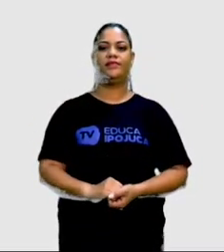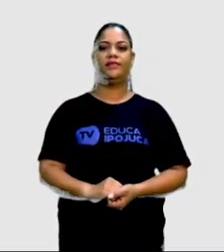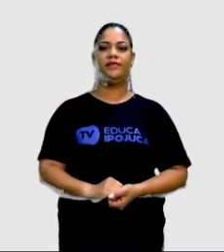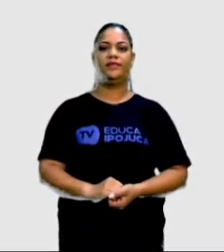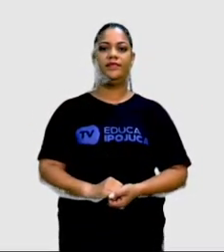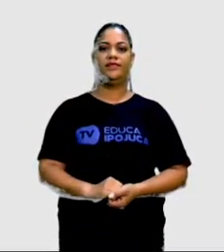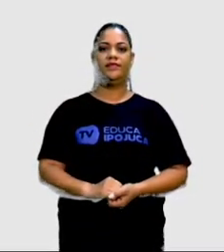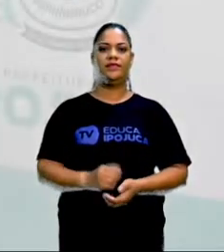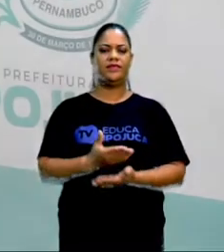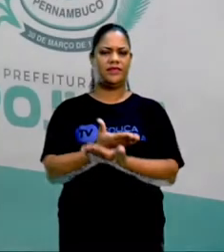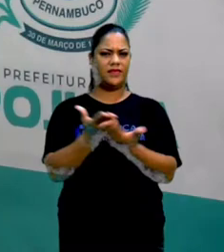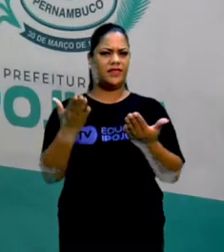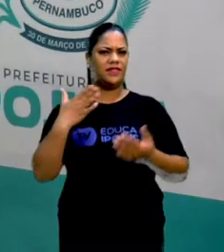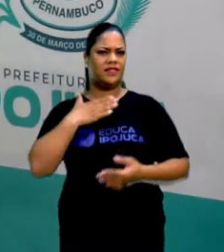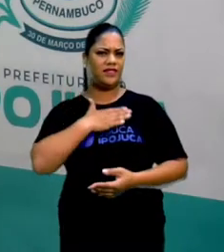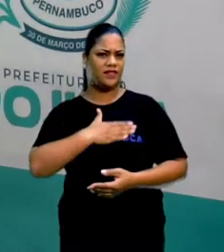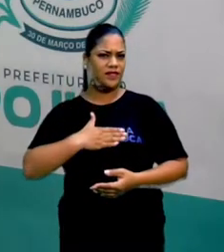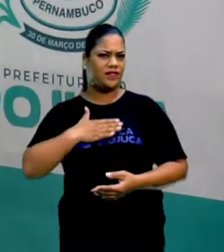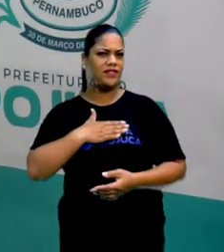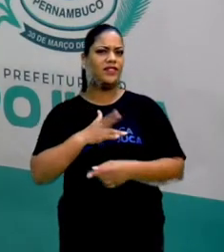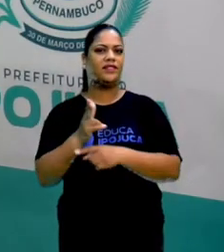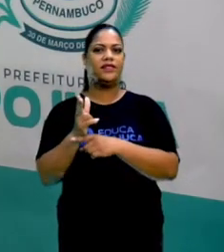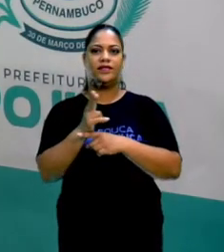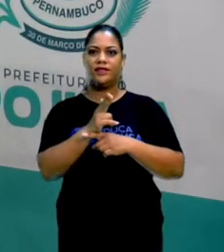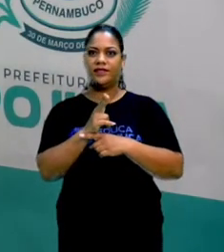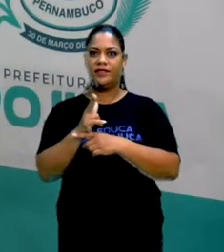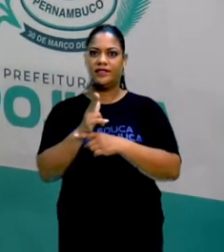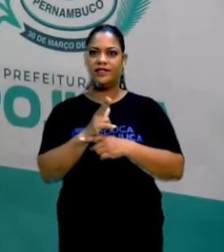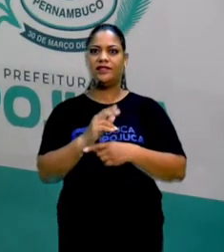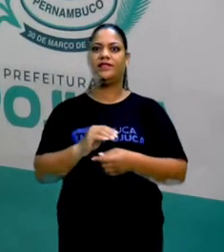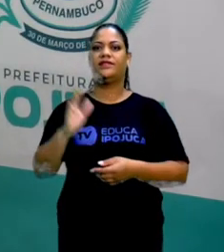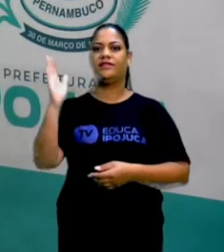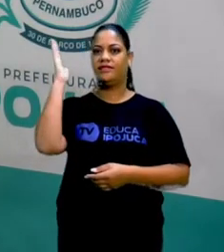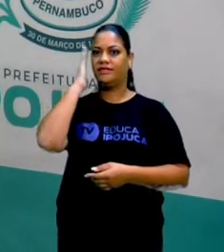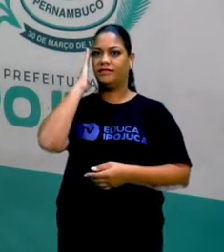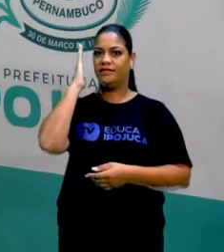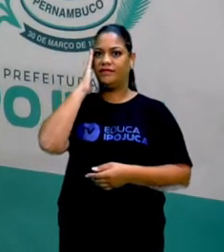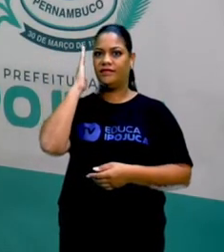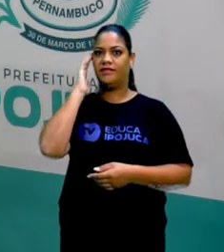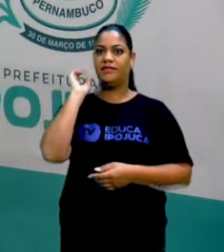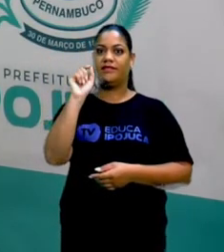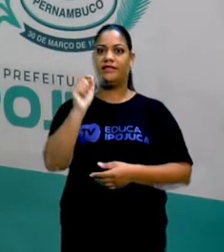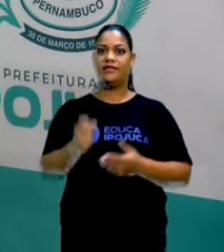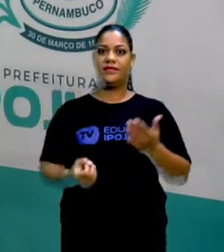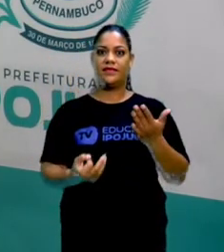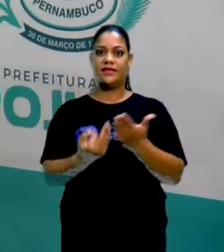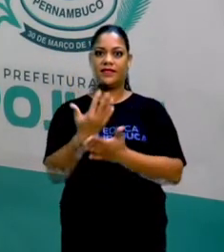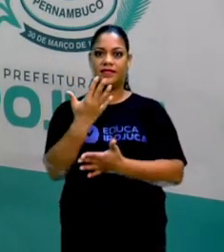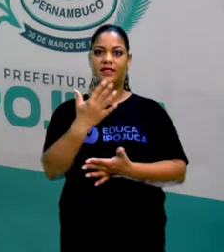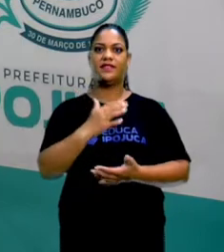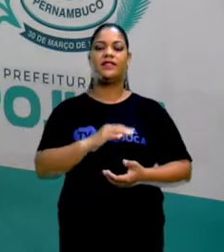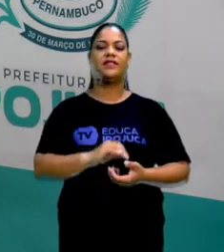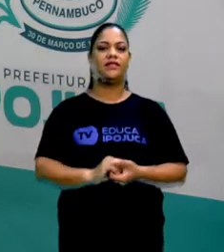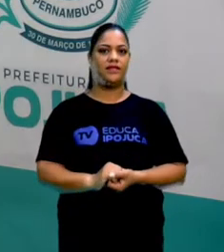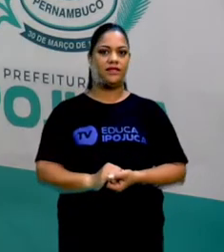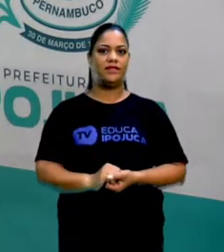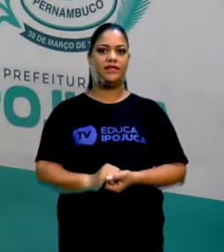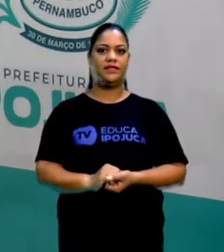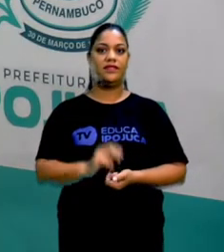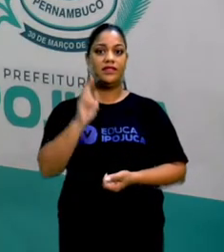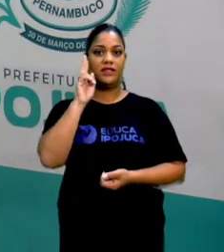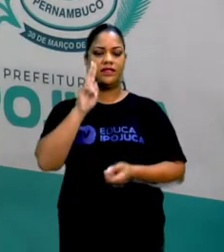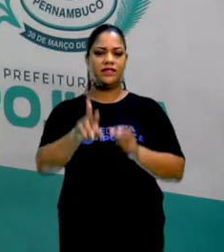E aí, pessoal, vocês gostaram do vídeo? Entenderam o que aconteceu nesse vídeo aqui? A gente viu